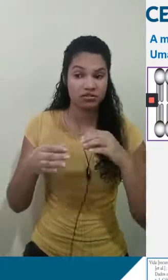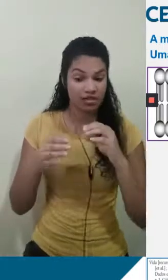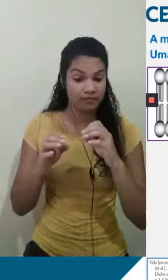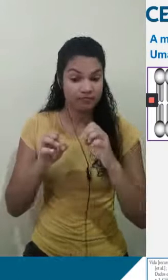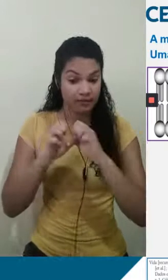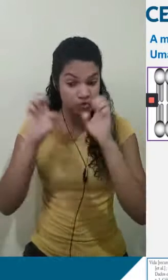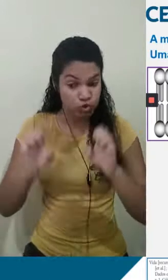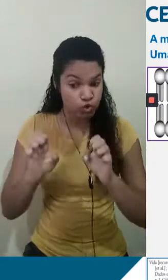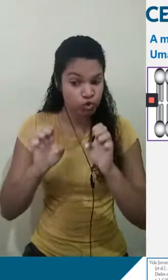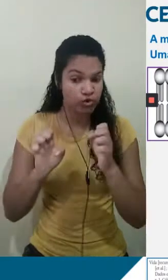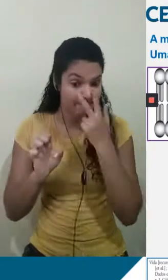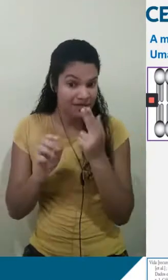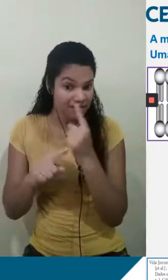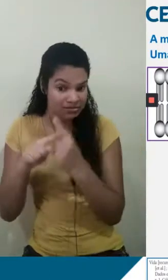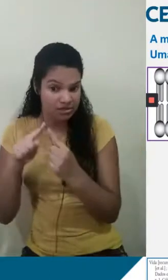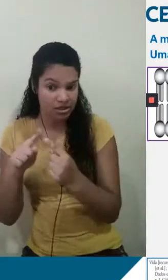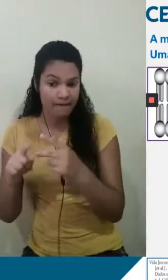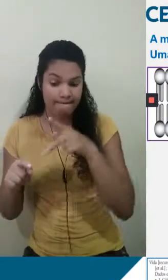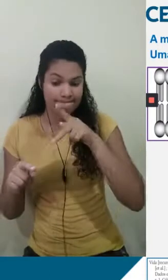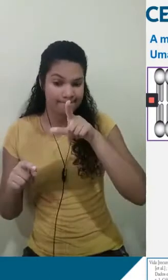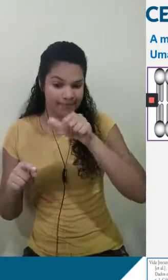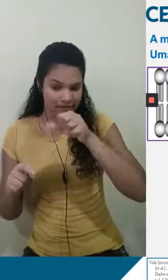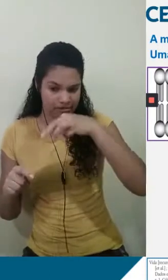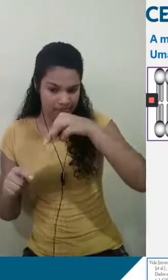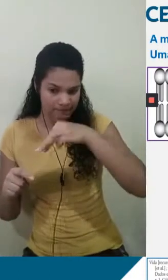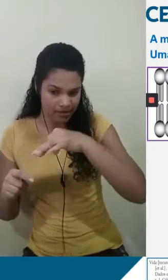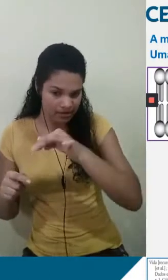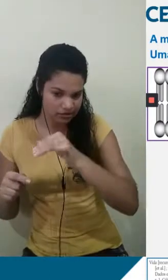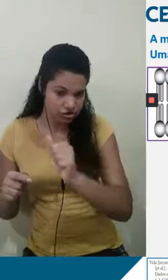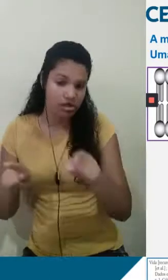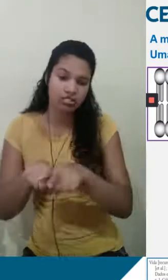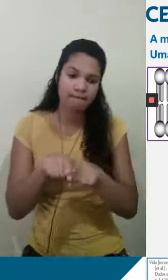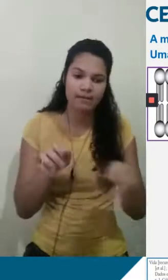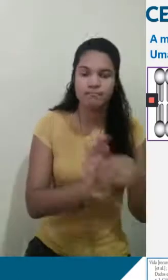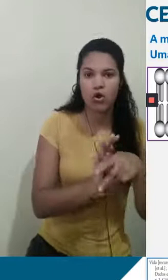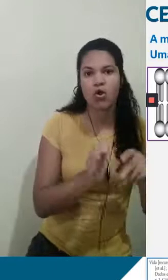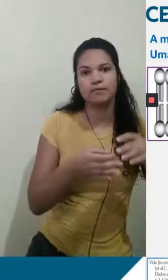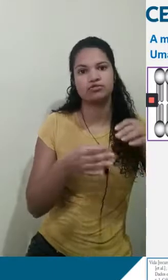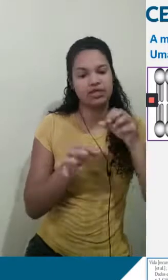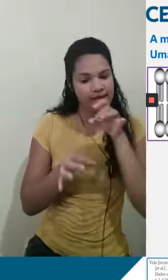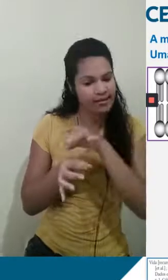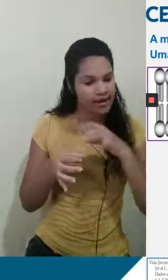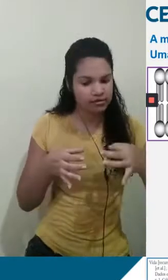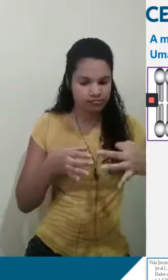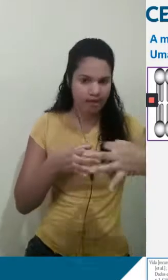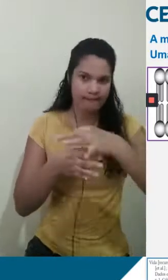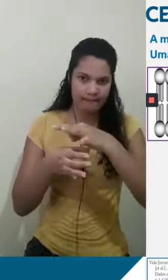Com esse conjunto de informações, portanto, a gente pode encerrar o vídeo de hoje. Na próxima semana, nós